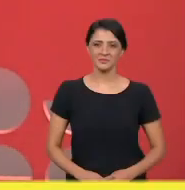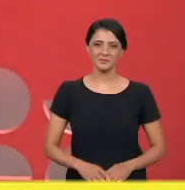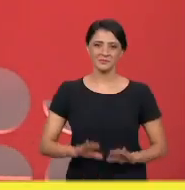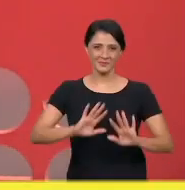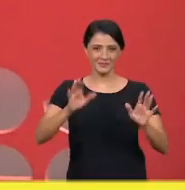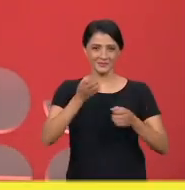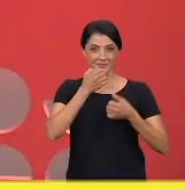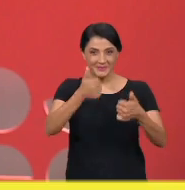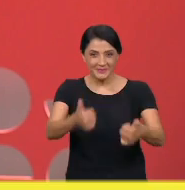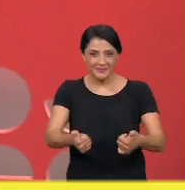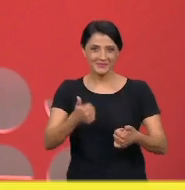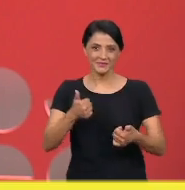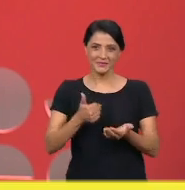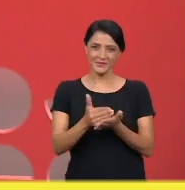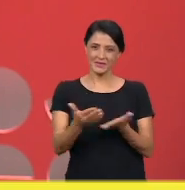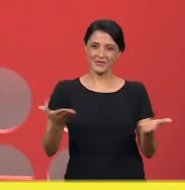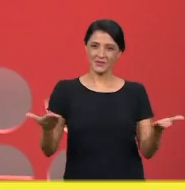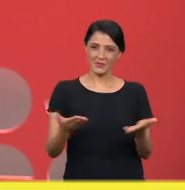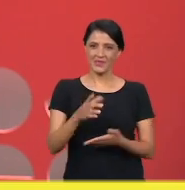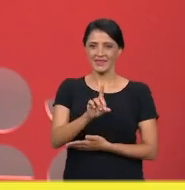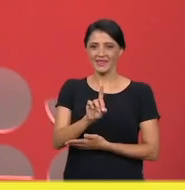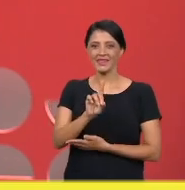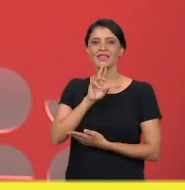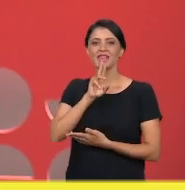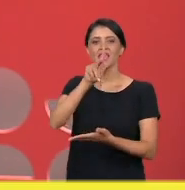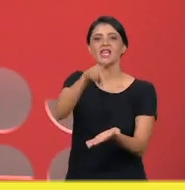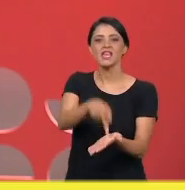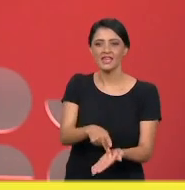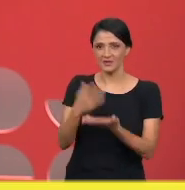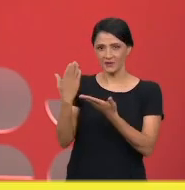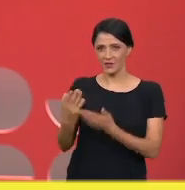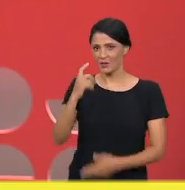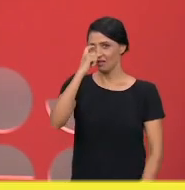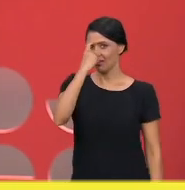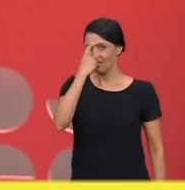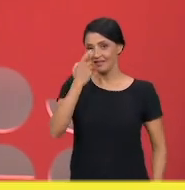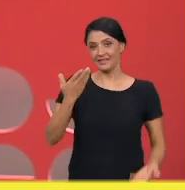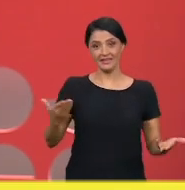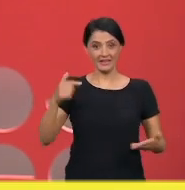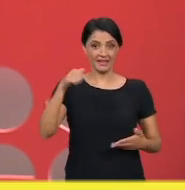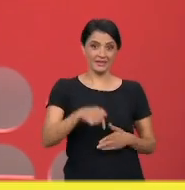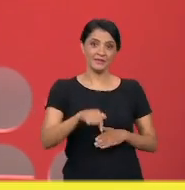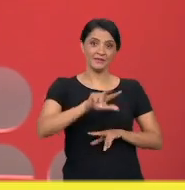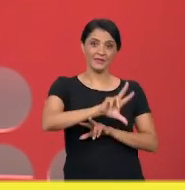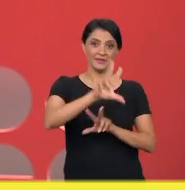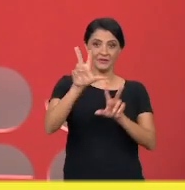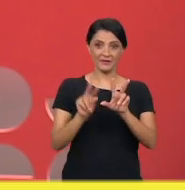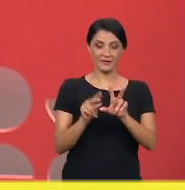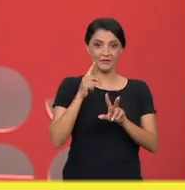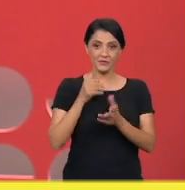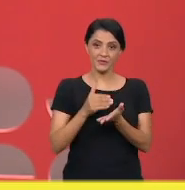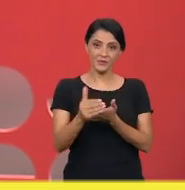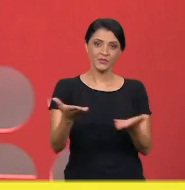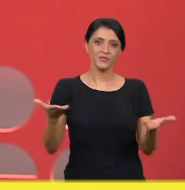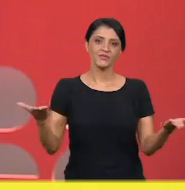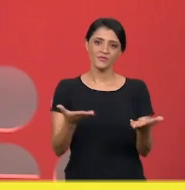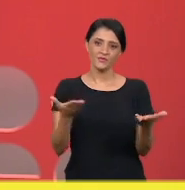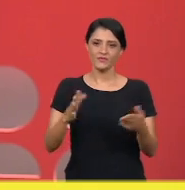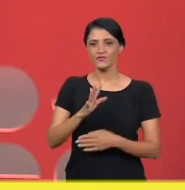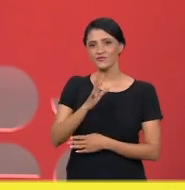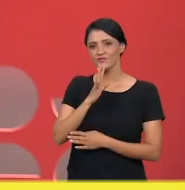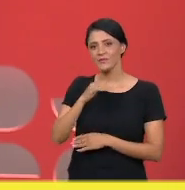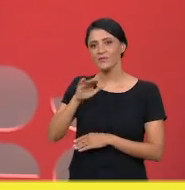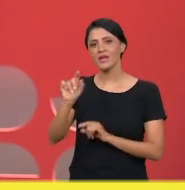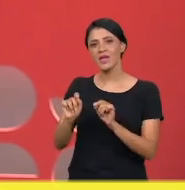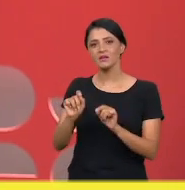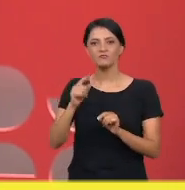Olá, tudo bem por aí? Estamos começando mais um Dando a Real comigo, Leandro Demori, aqui na nossa TV Brasil. E a partir de agora, nós vamos conhecer um pouco